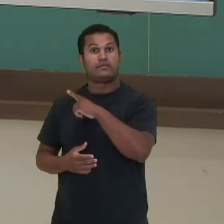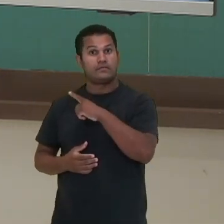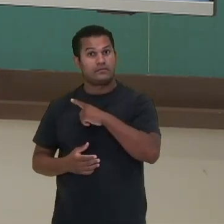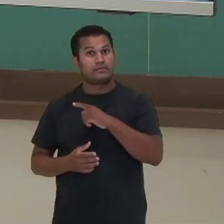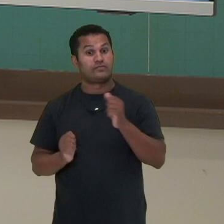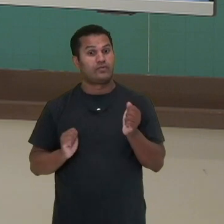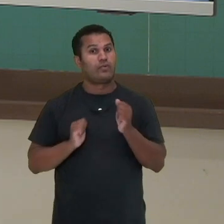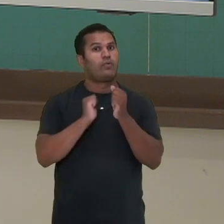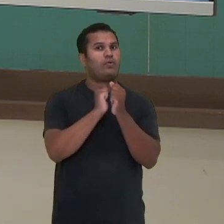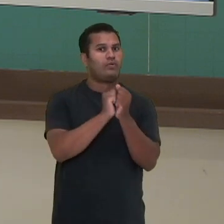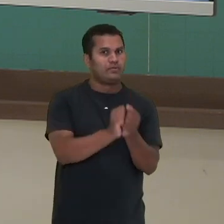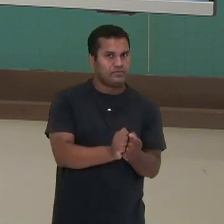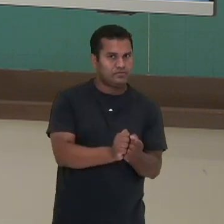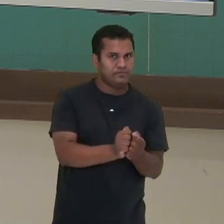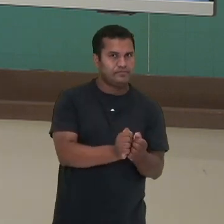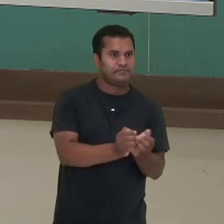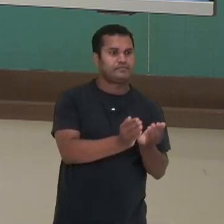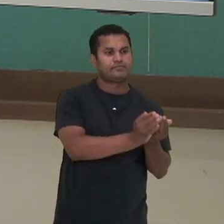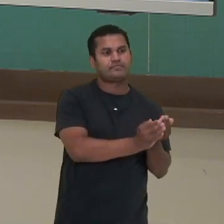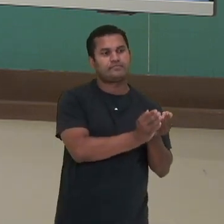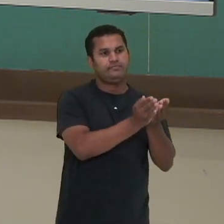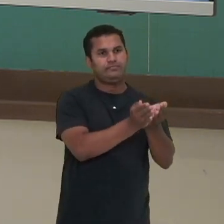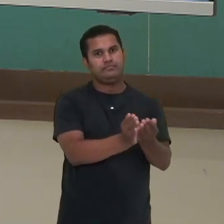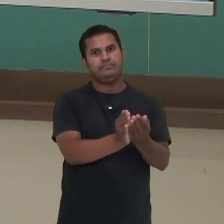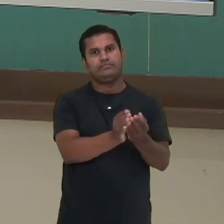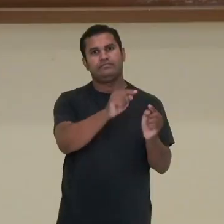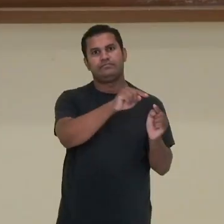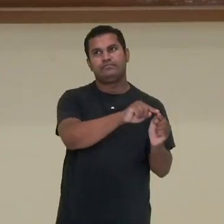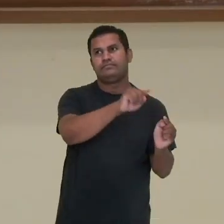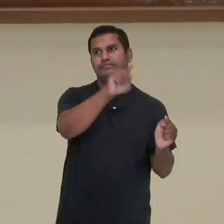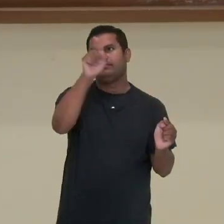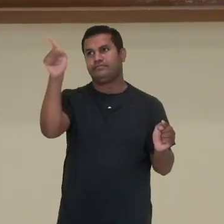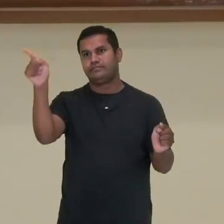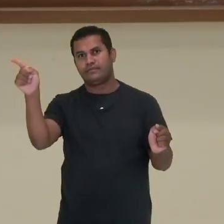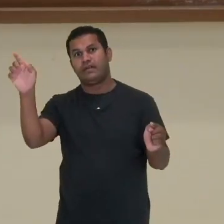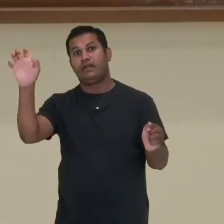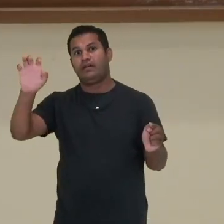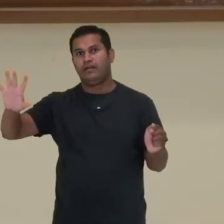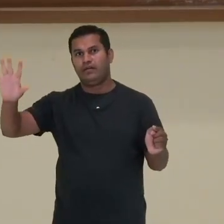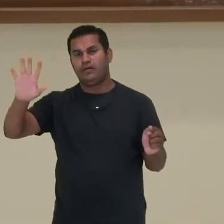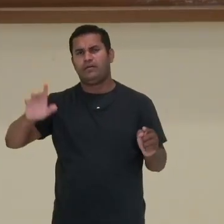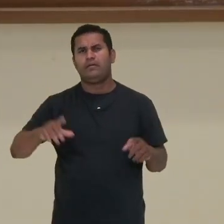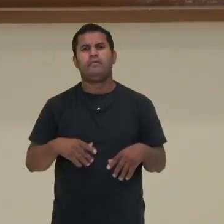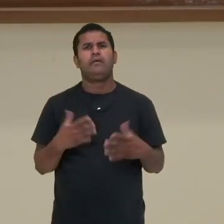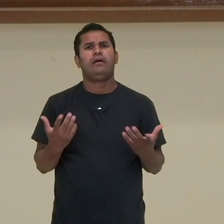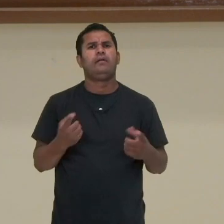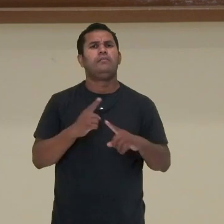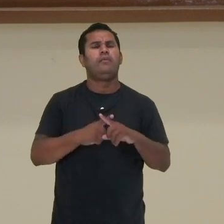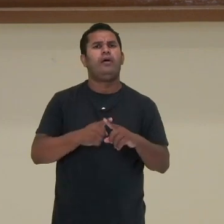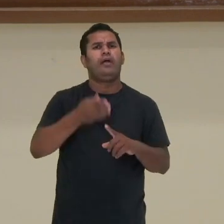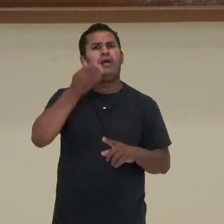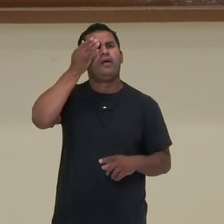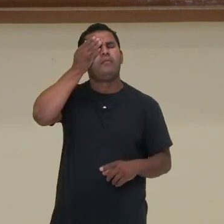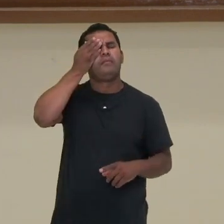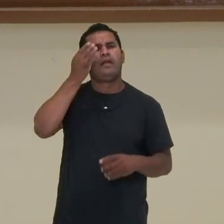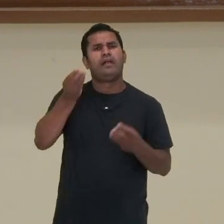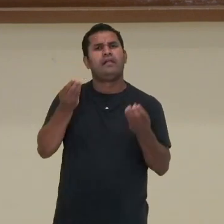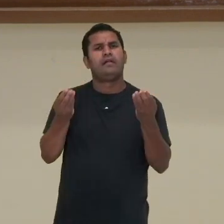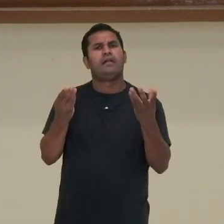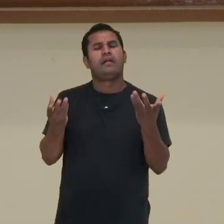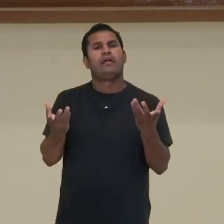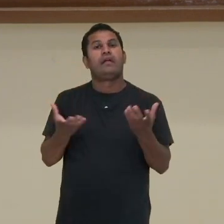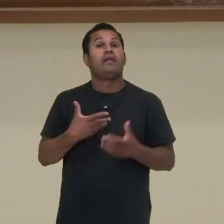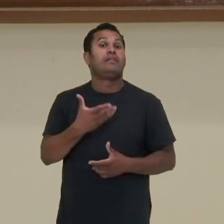a pirataria. Qual era o interesse dos piratas? Então vocês vão copiar essa questão no caderno de vocês,